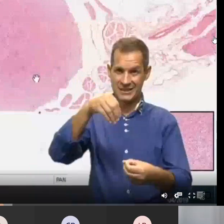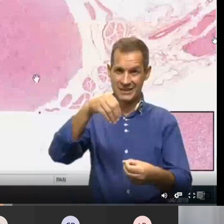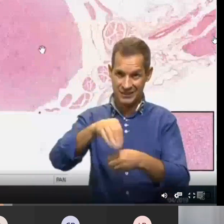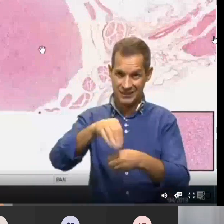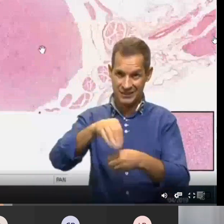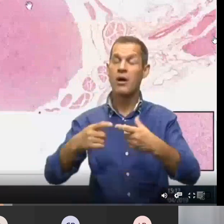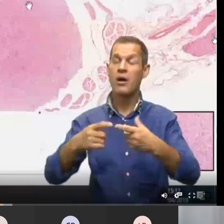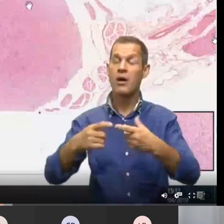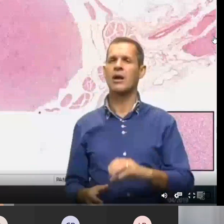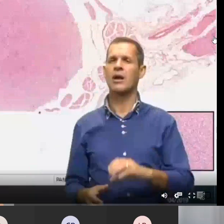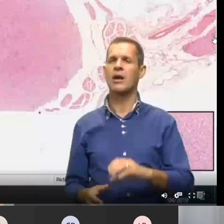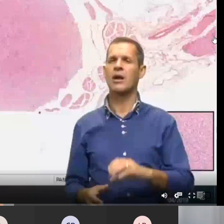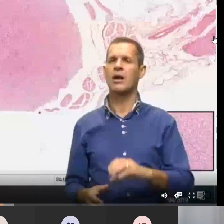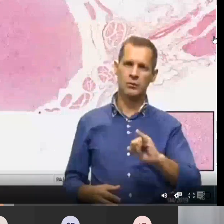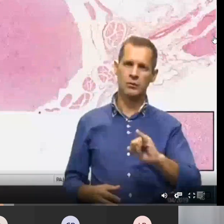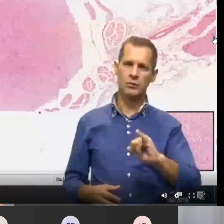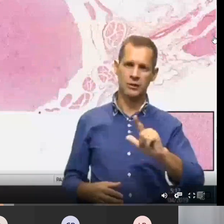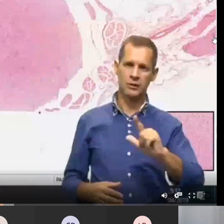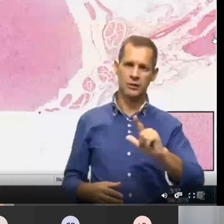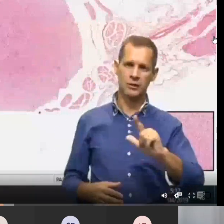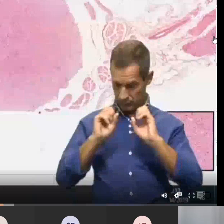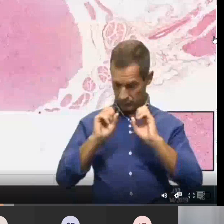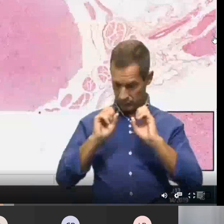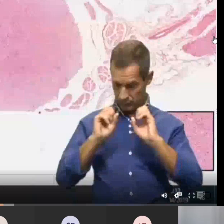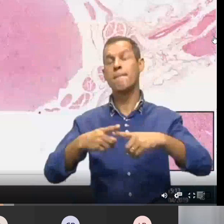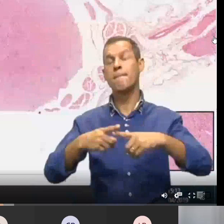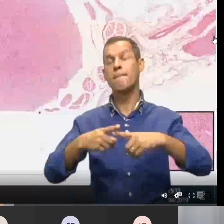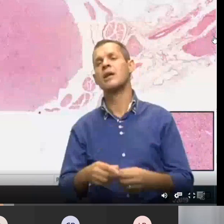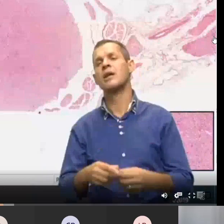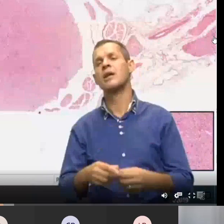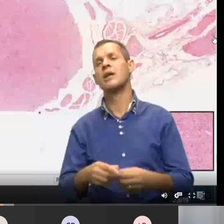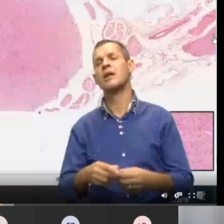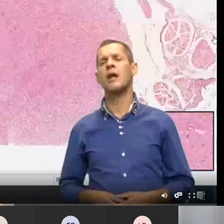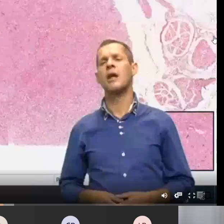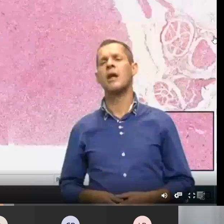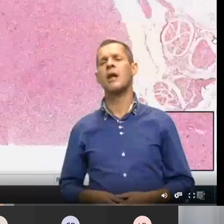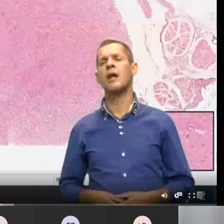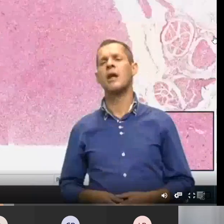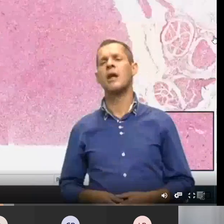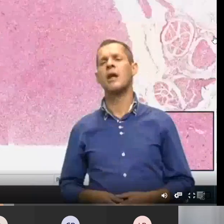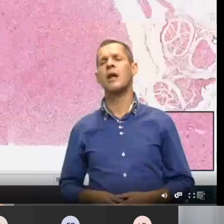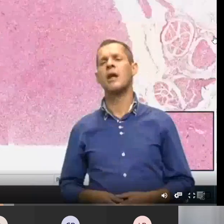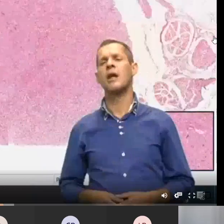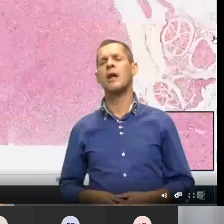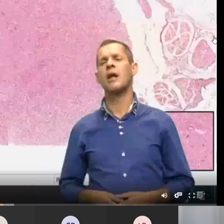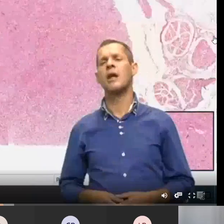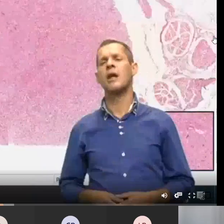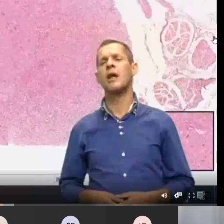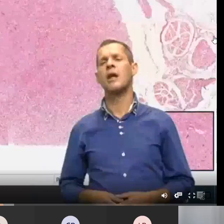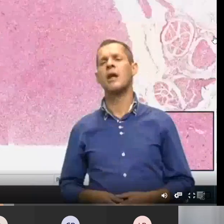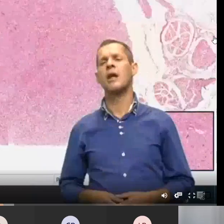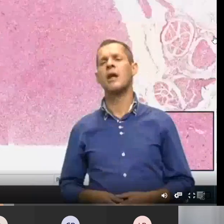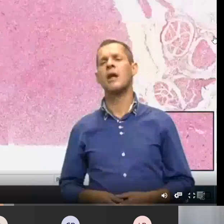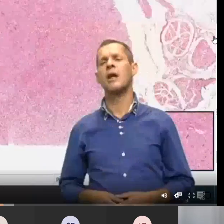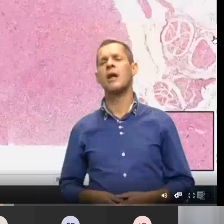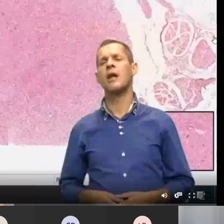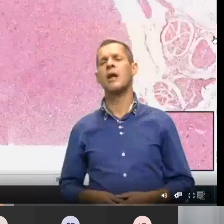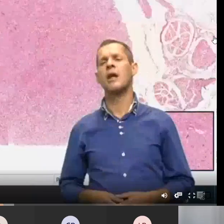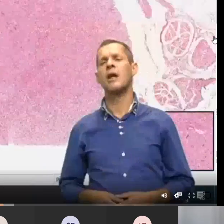é a região cortical, ok? Então, na região medular, que ocupa esse centro do